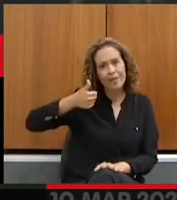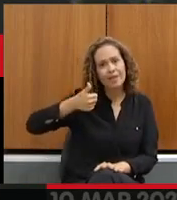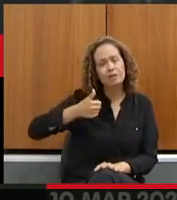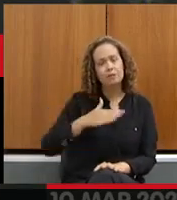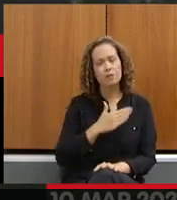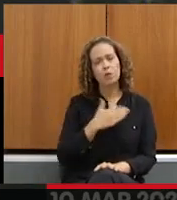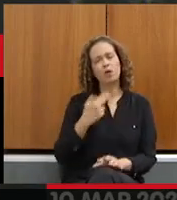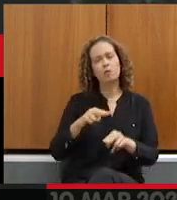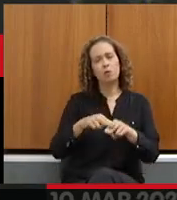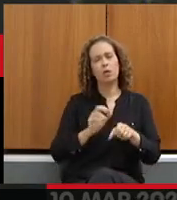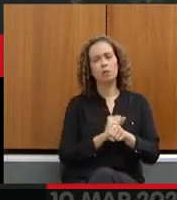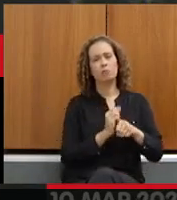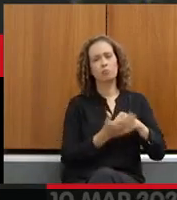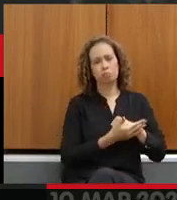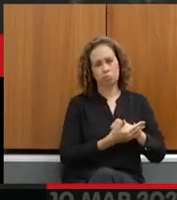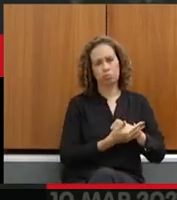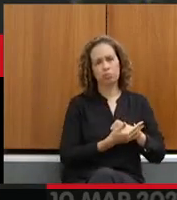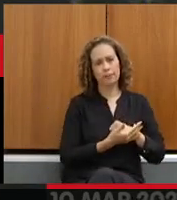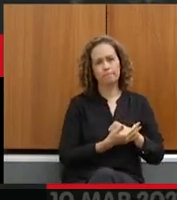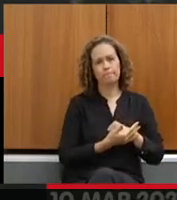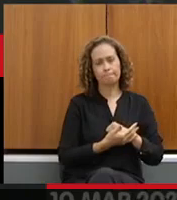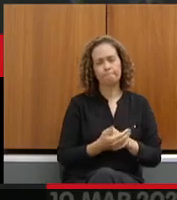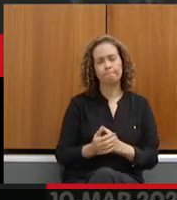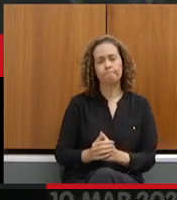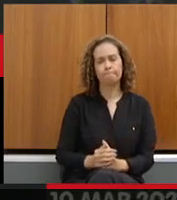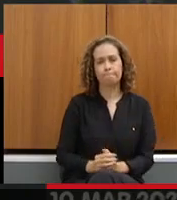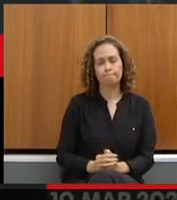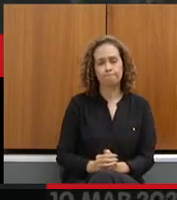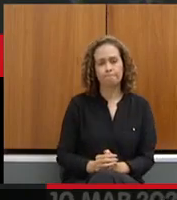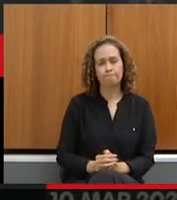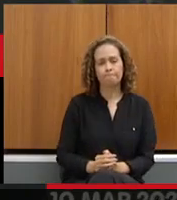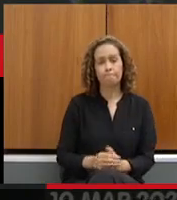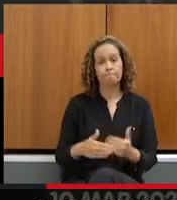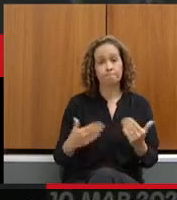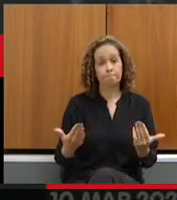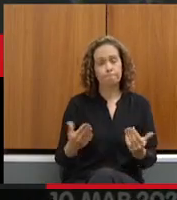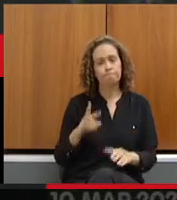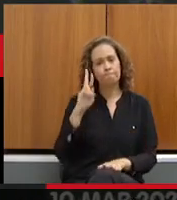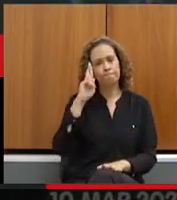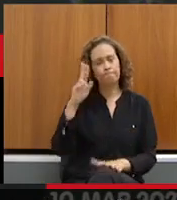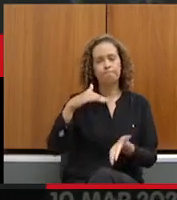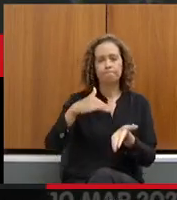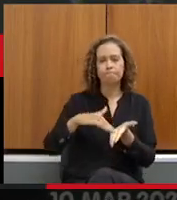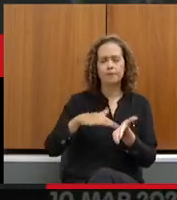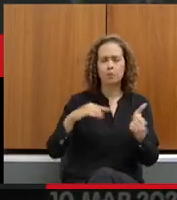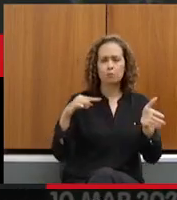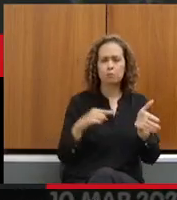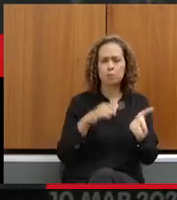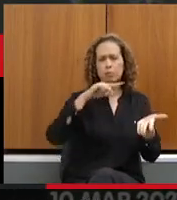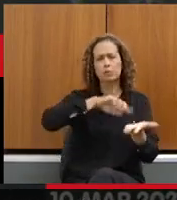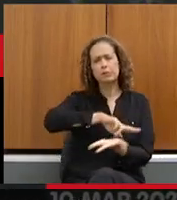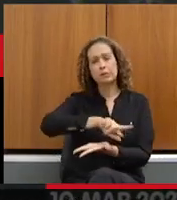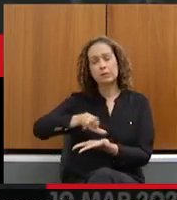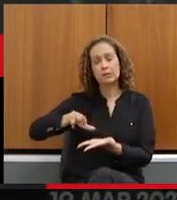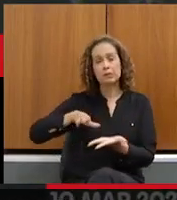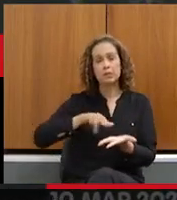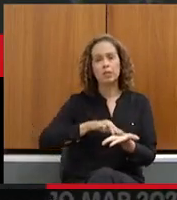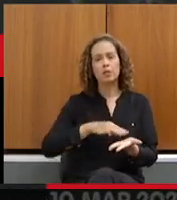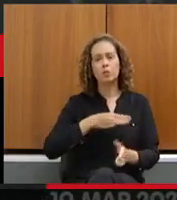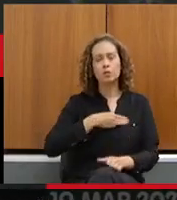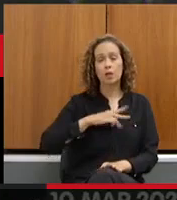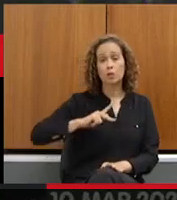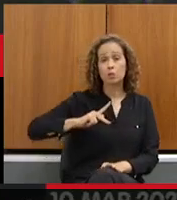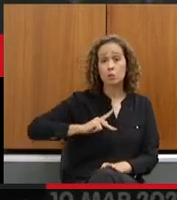Horizonte como ACS na linha de frente e olha senhor secretário essas denúncias do Ministério Público partiram de dentro